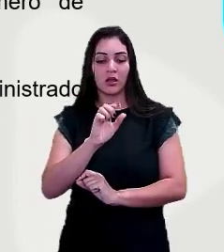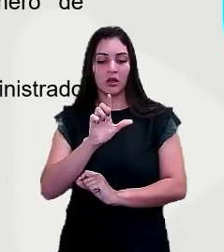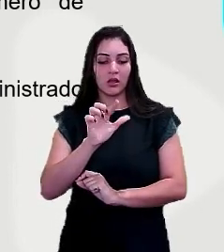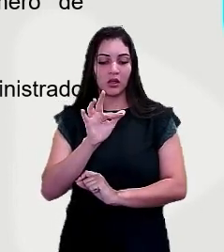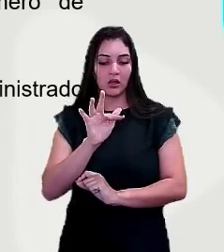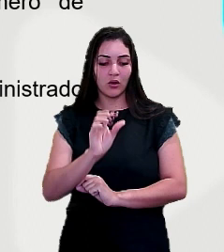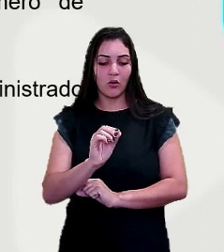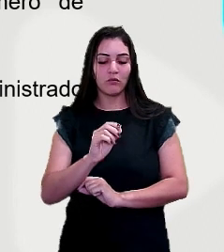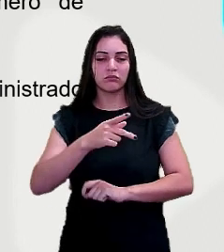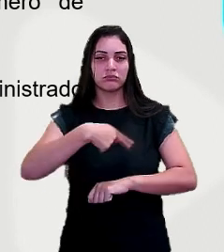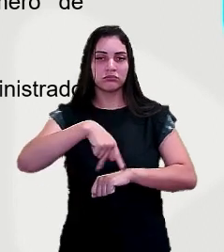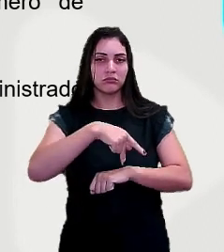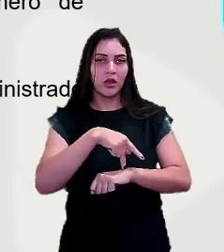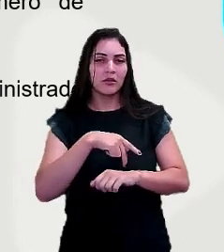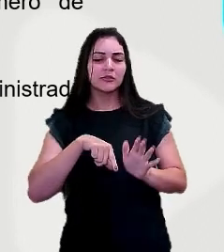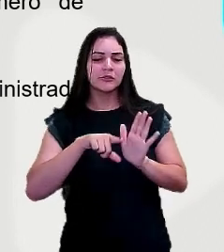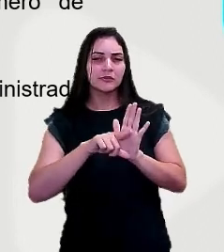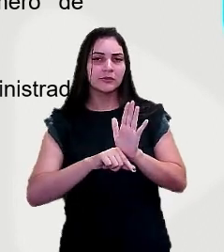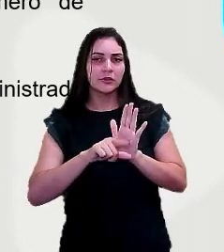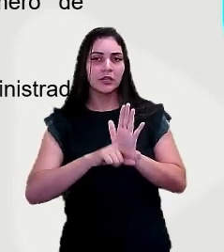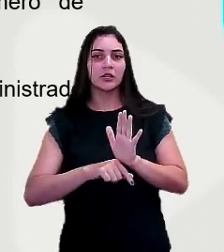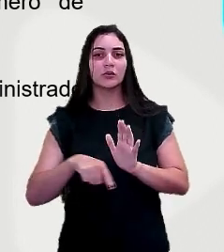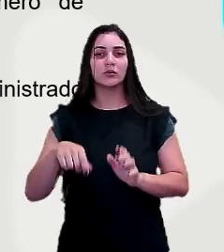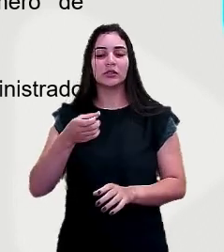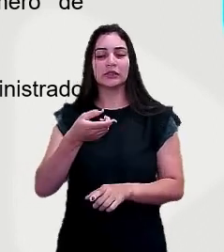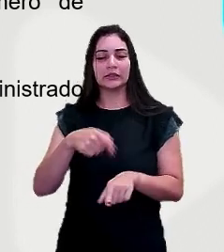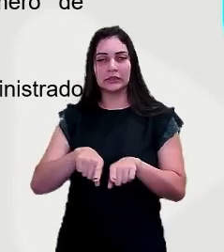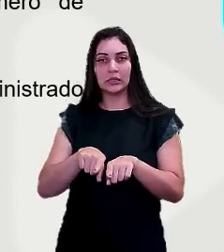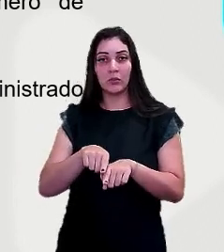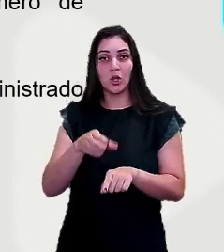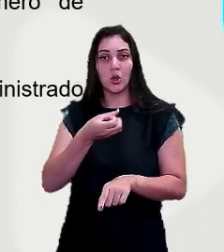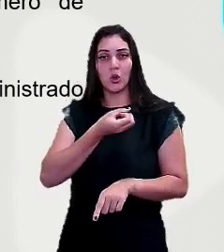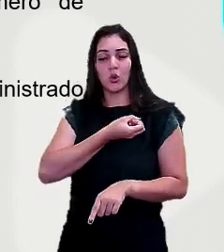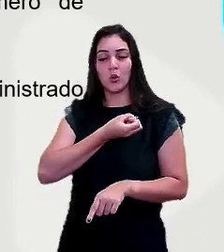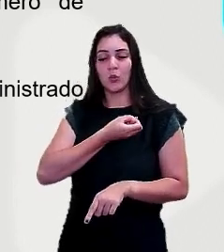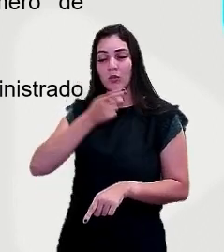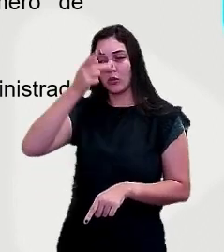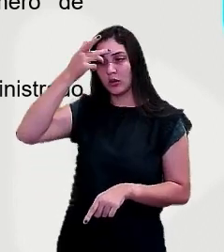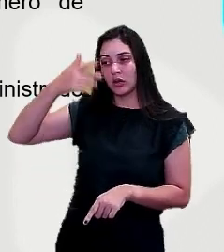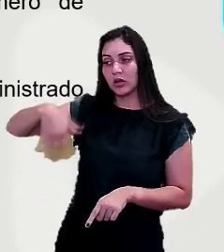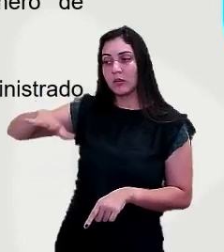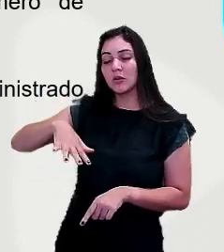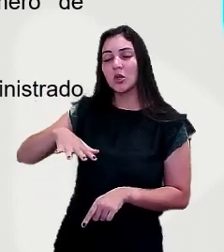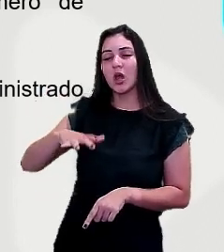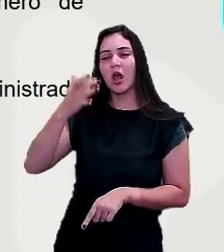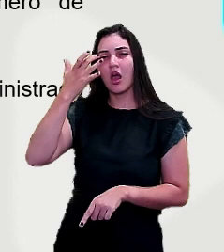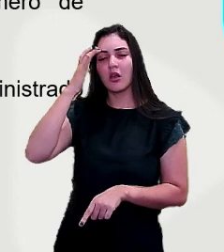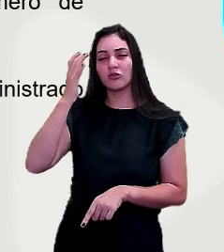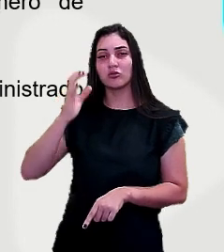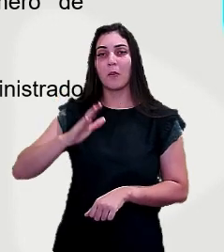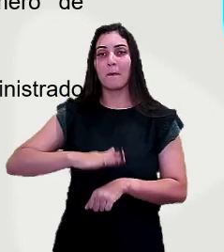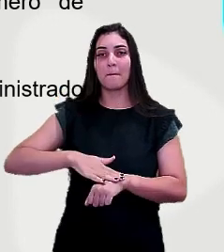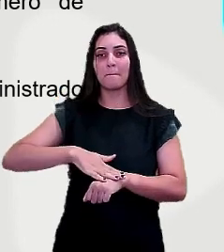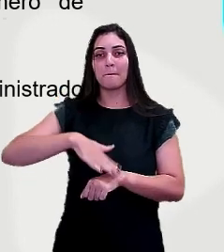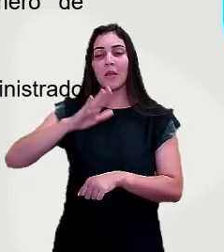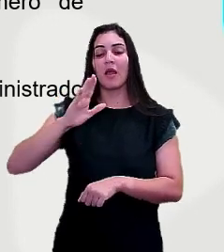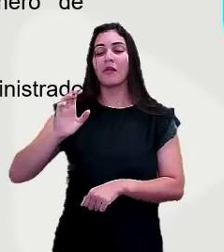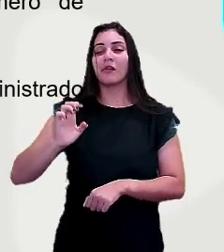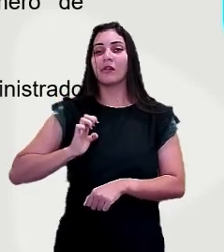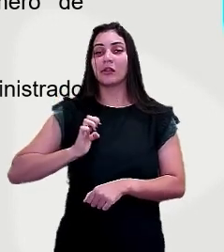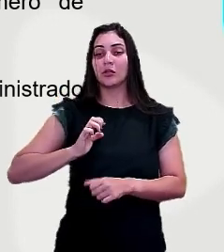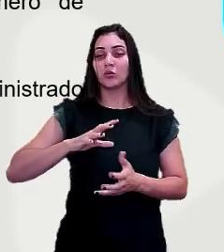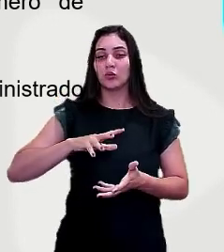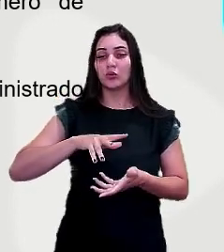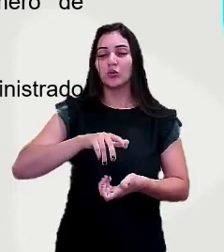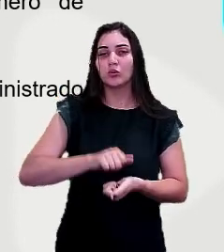de pequeno em tamanho e números de habitantes, é considerado o mais rico do mundo. O país